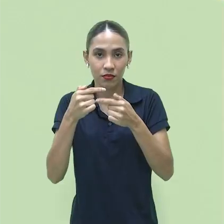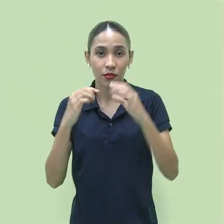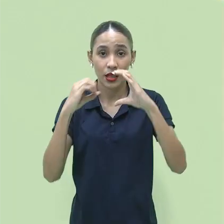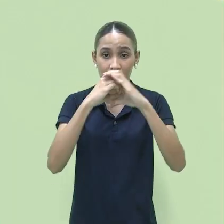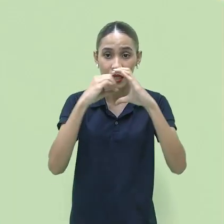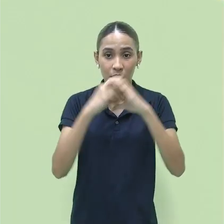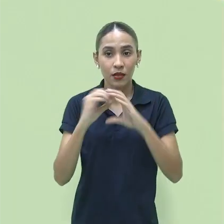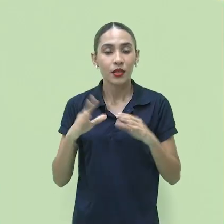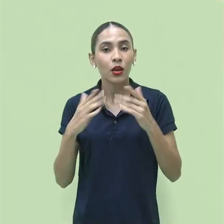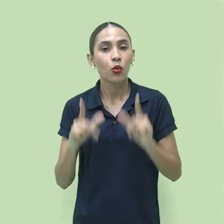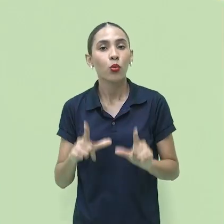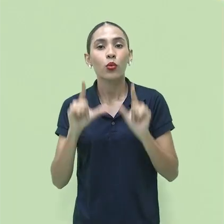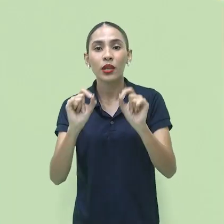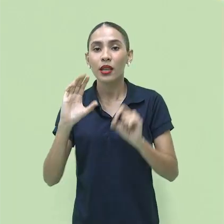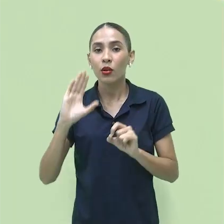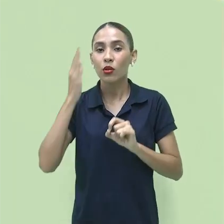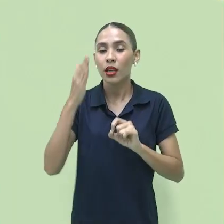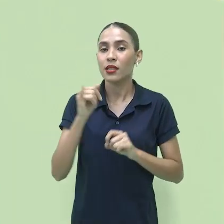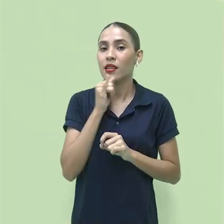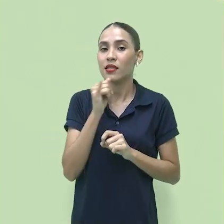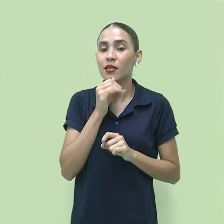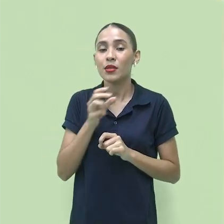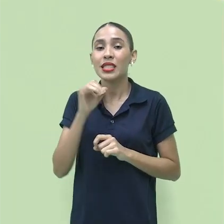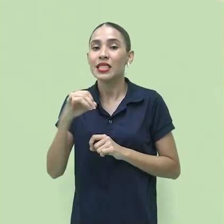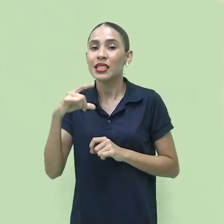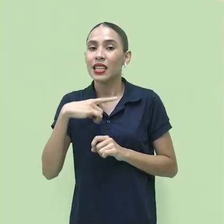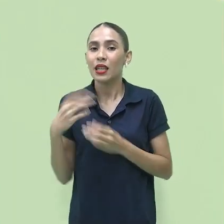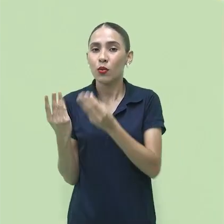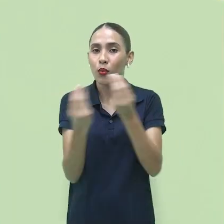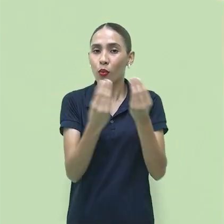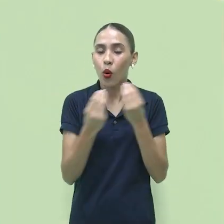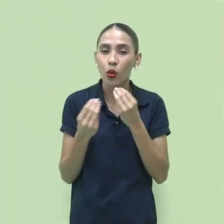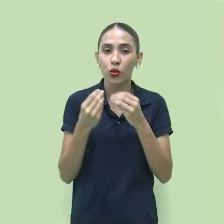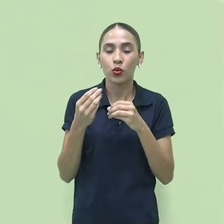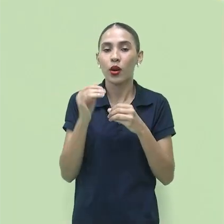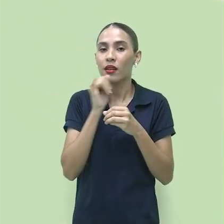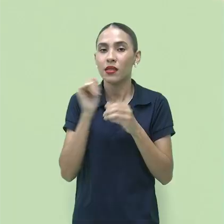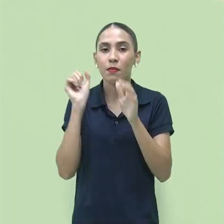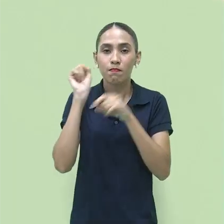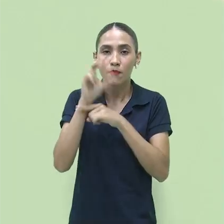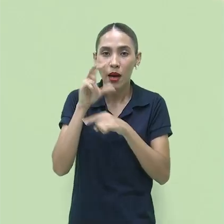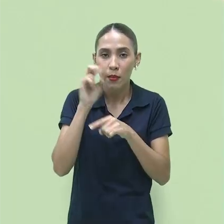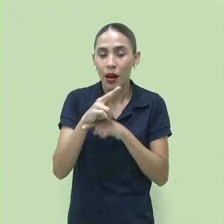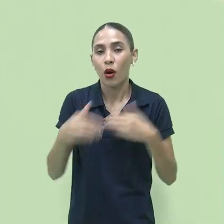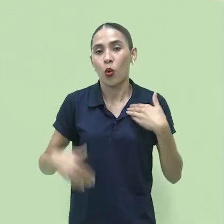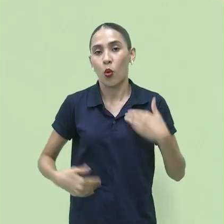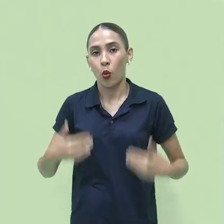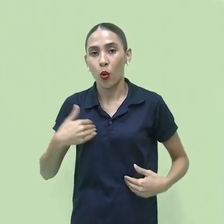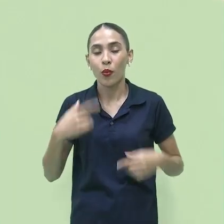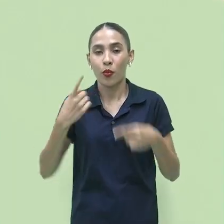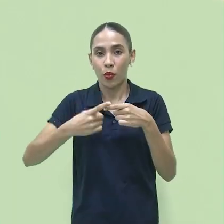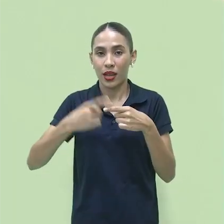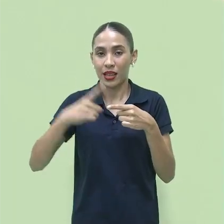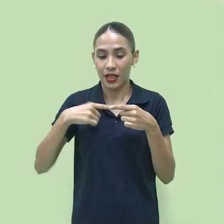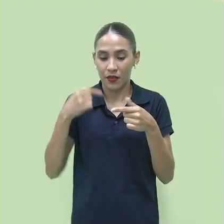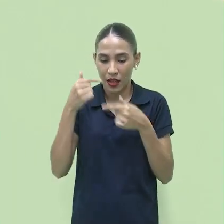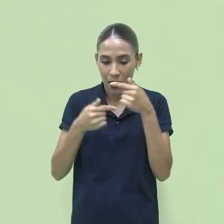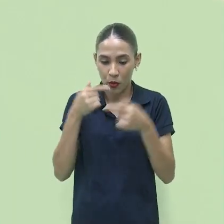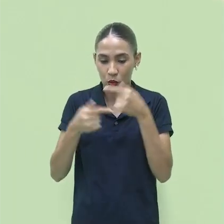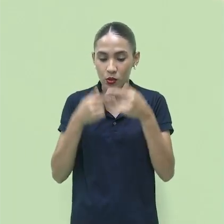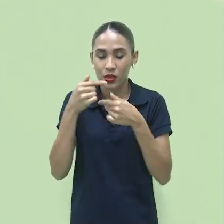linfócito. Então, o que acontece, né? Quando existem muitos vírus ali naquele corpo, porque houve muita reprodução